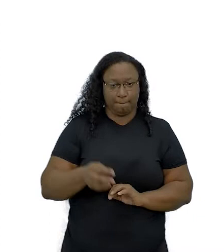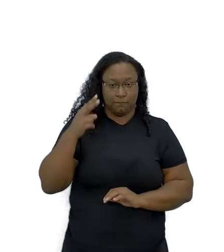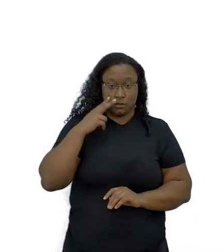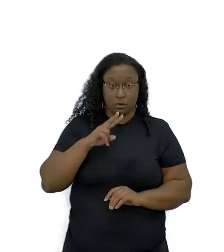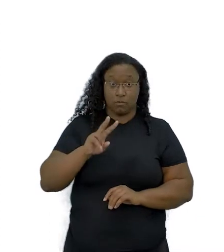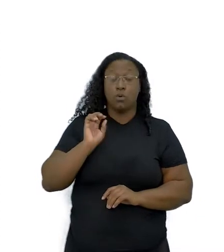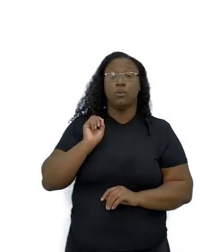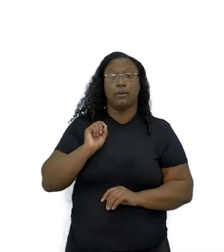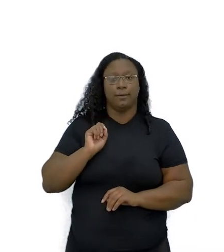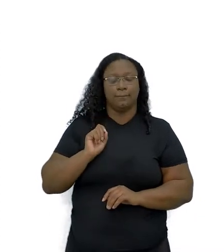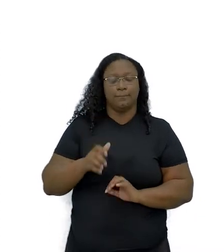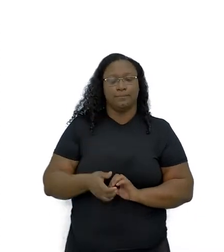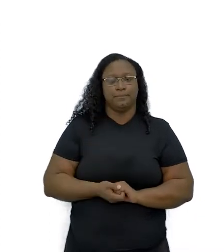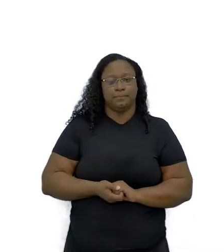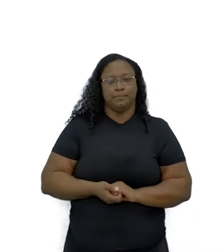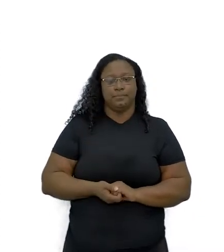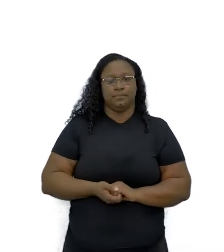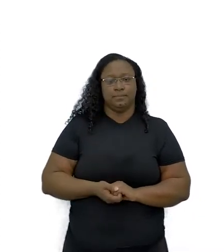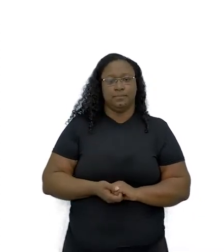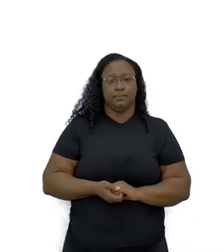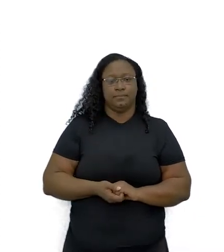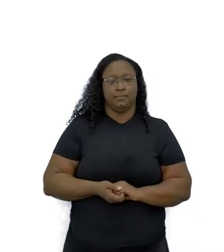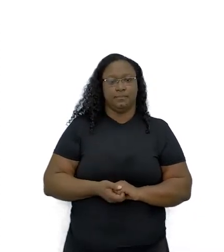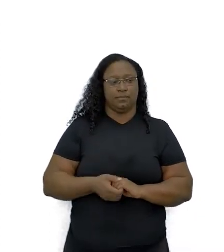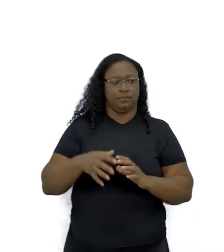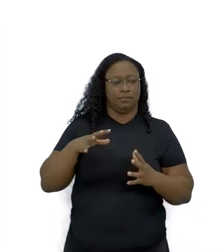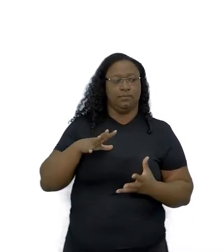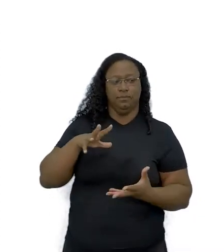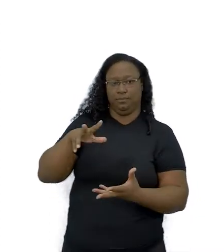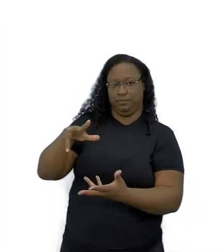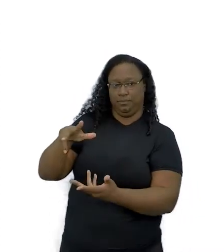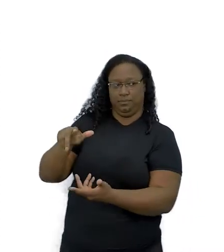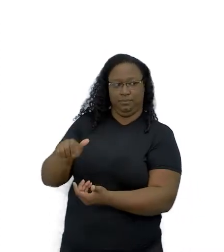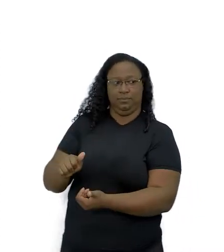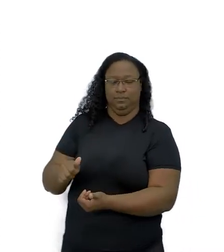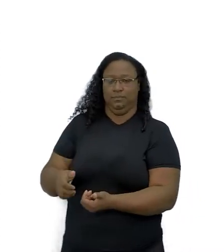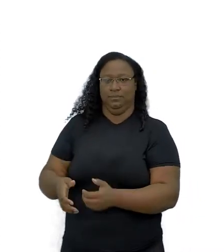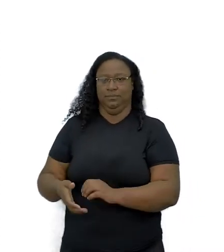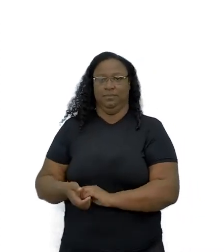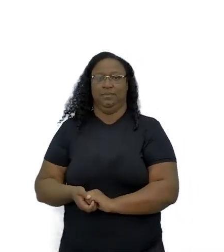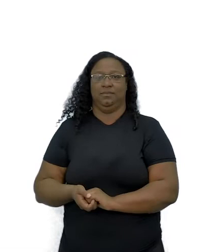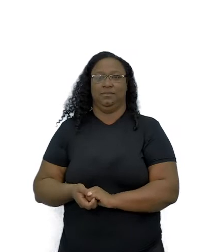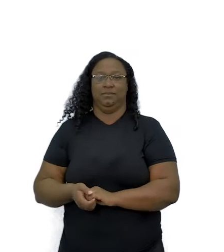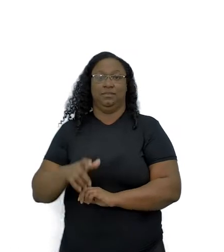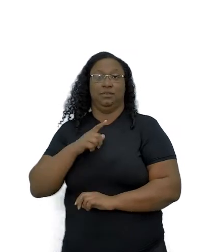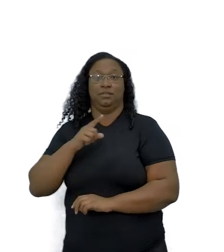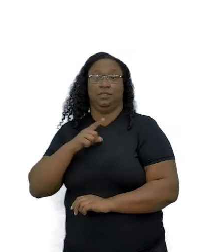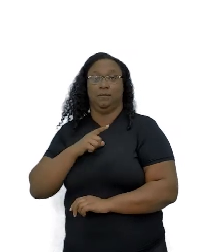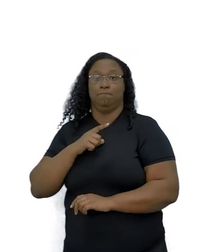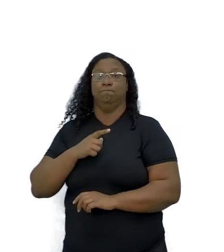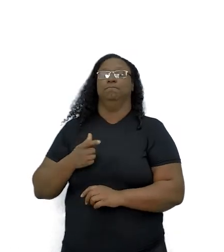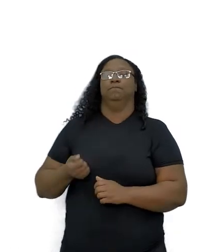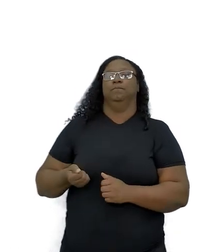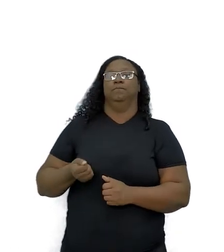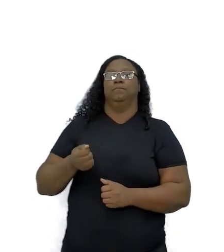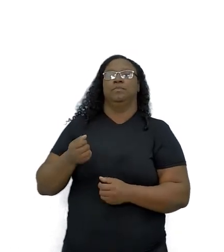nós temos, ó. Ainda o mundo utiliza carvão mineral, né?